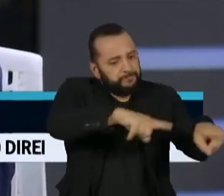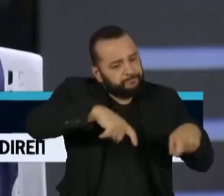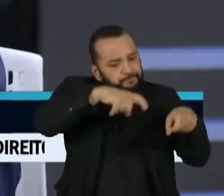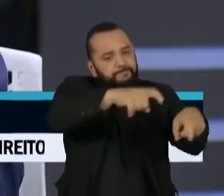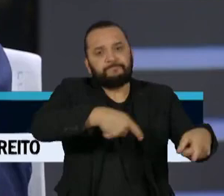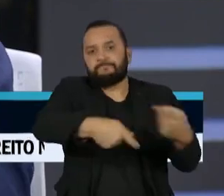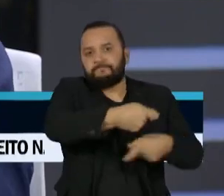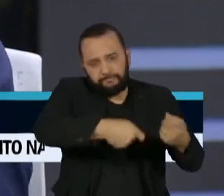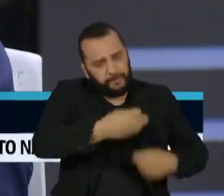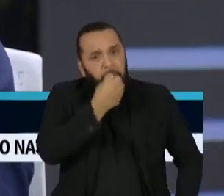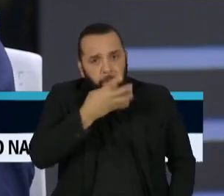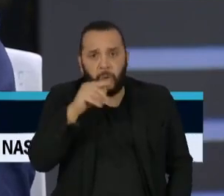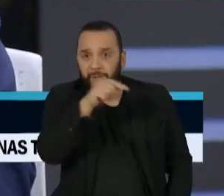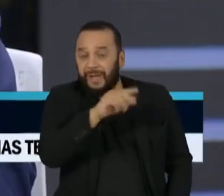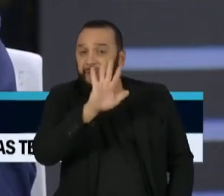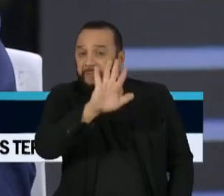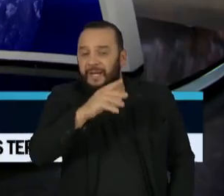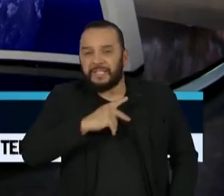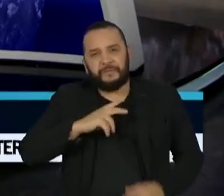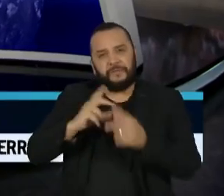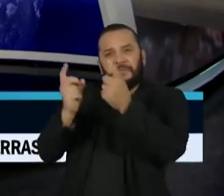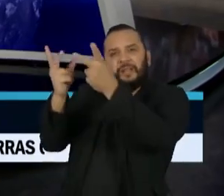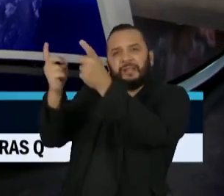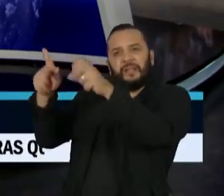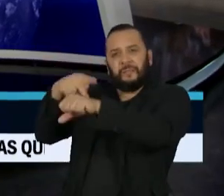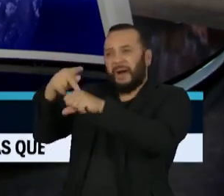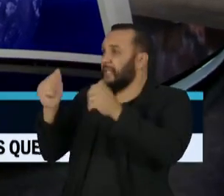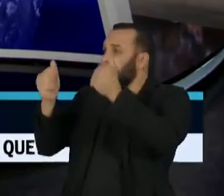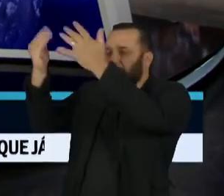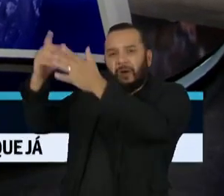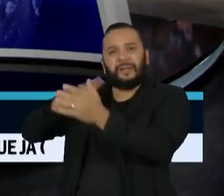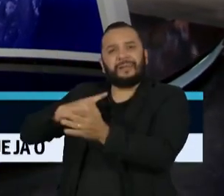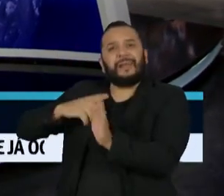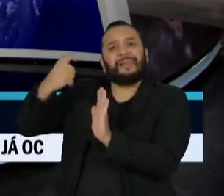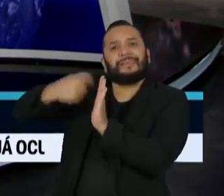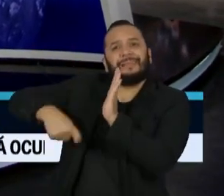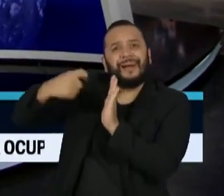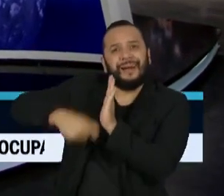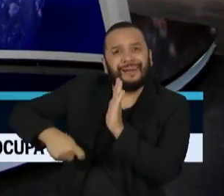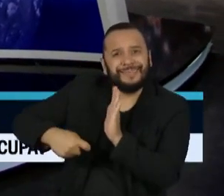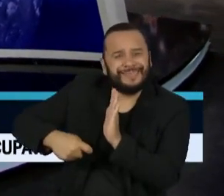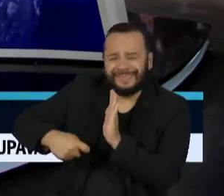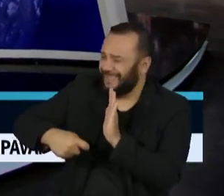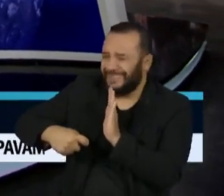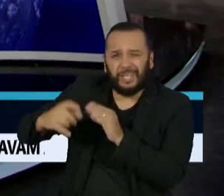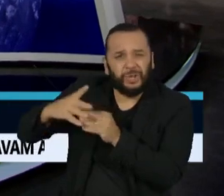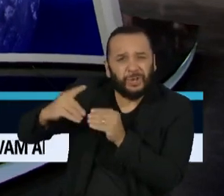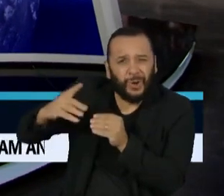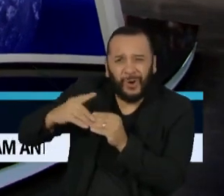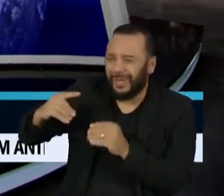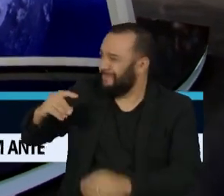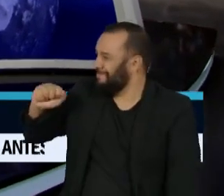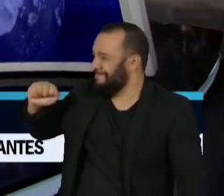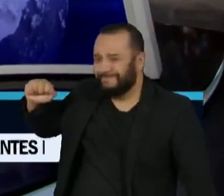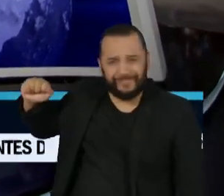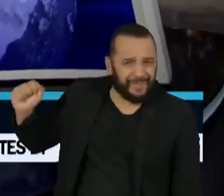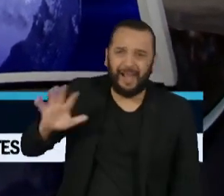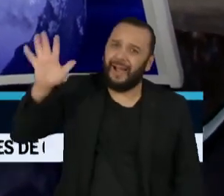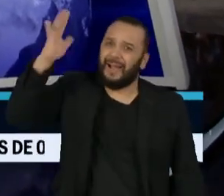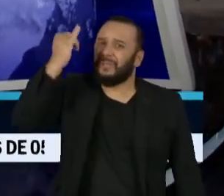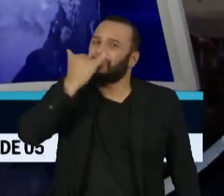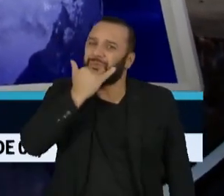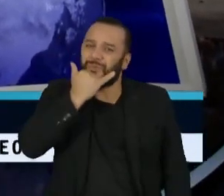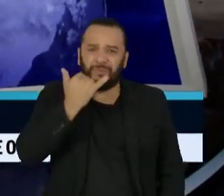vêm sendo vendidas a uma taxa de câmbio completamente irrealista. Quer dizer, na prática, o